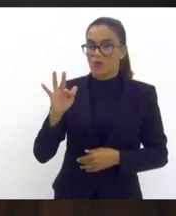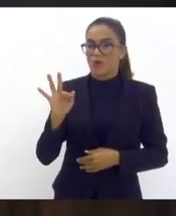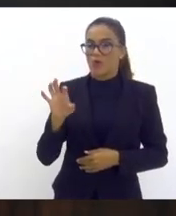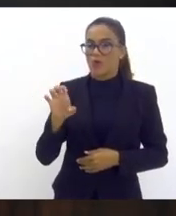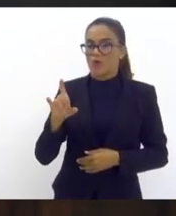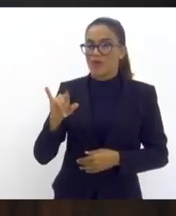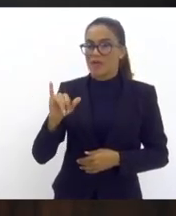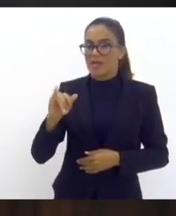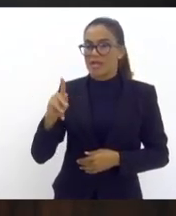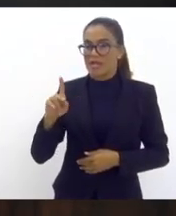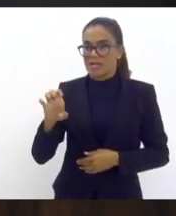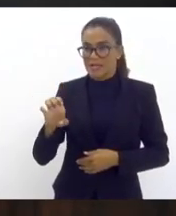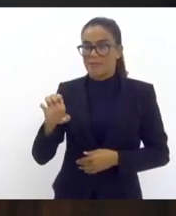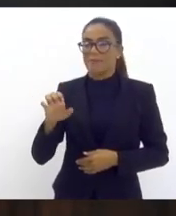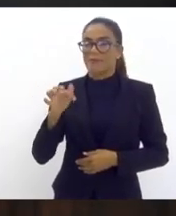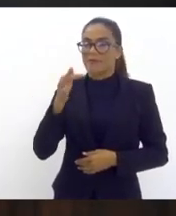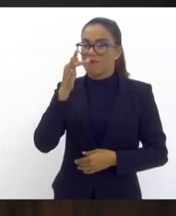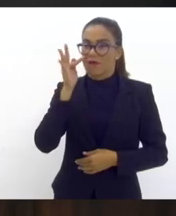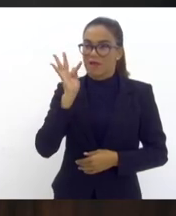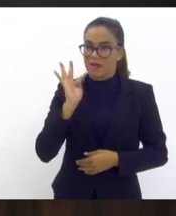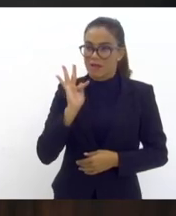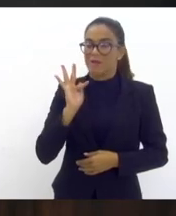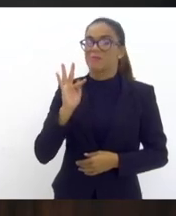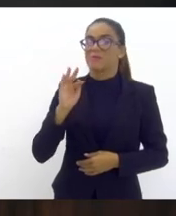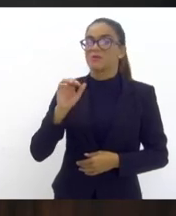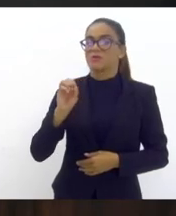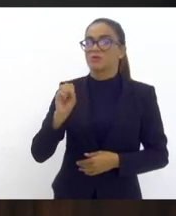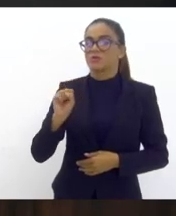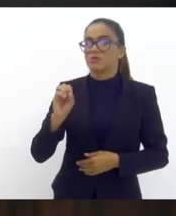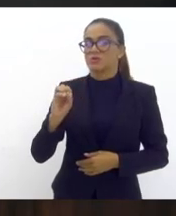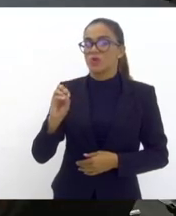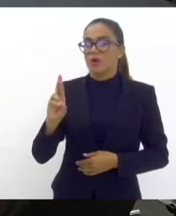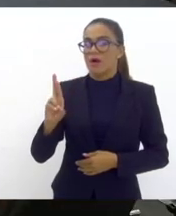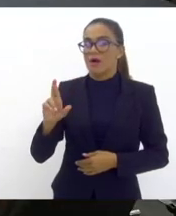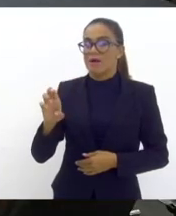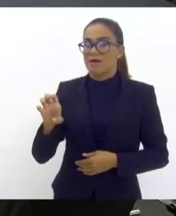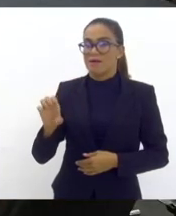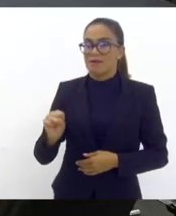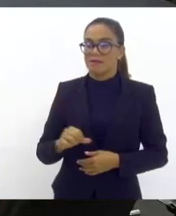Soares vossa excelência dispõe de 10 minutos no tempo regimental